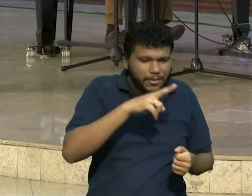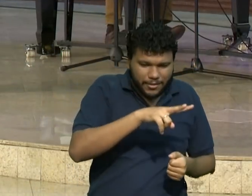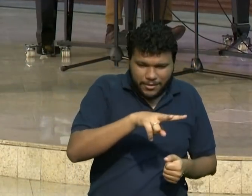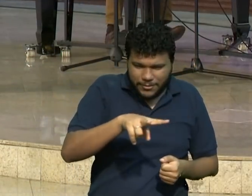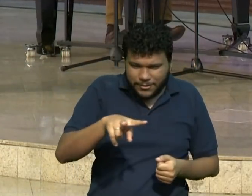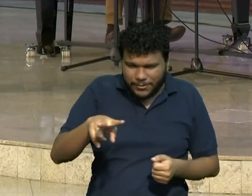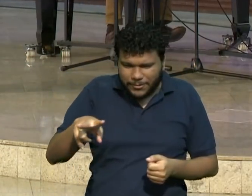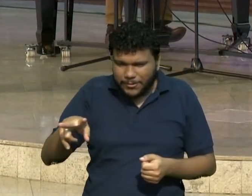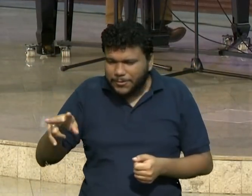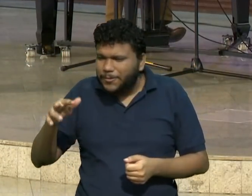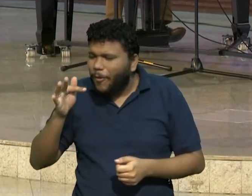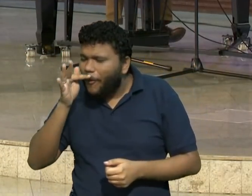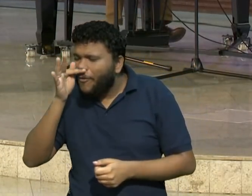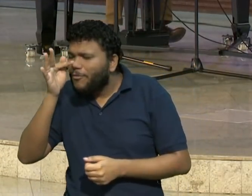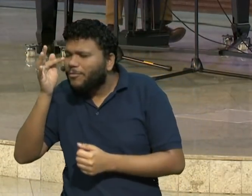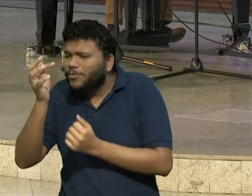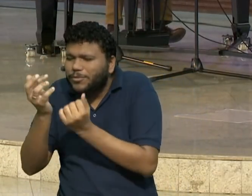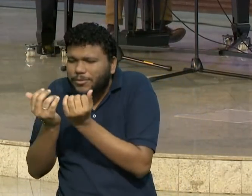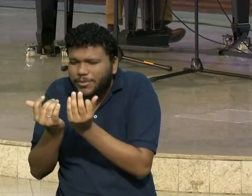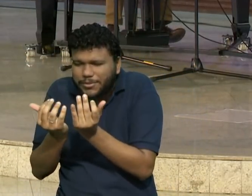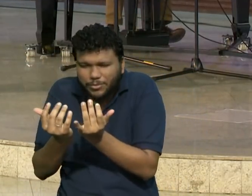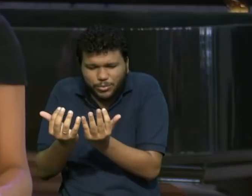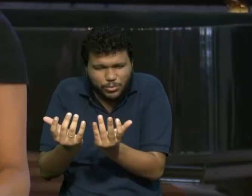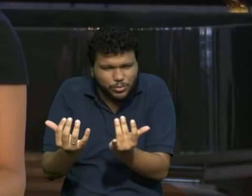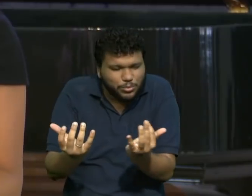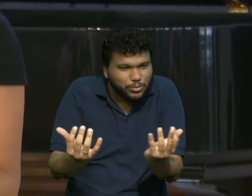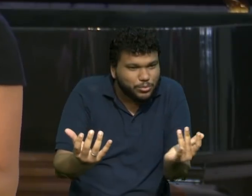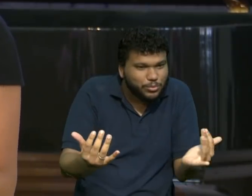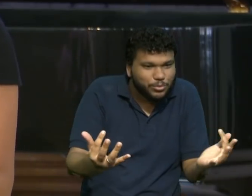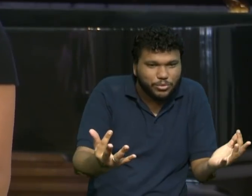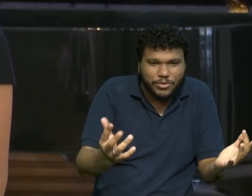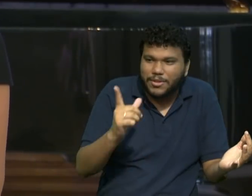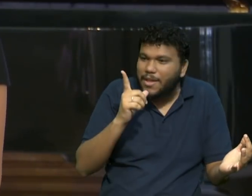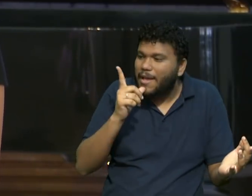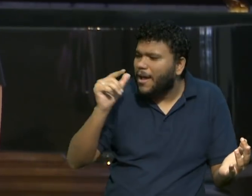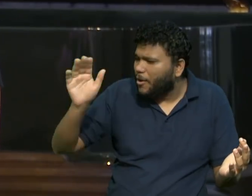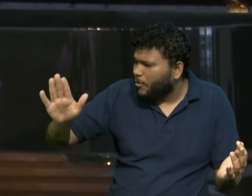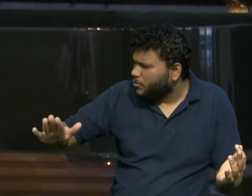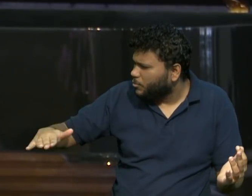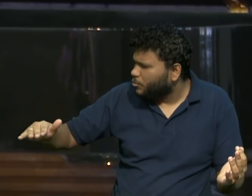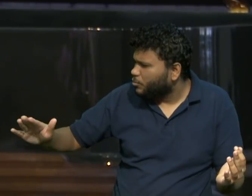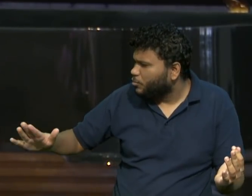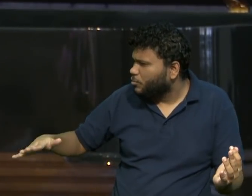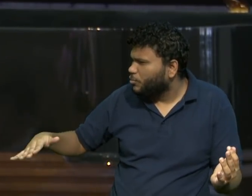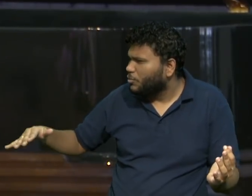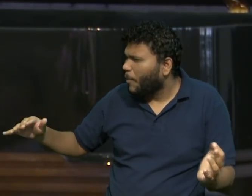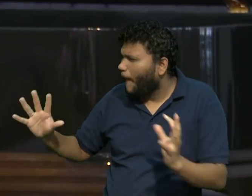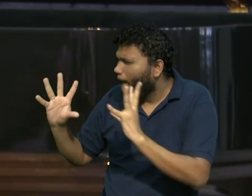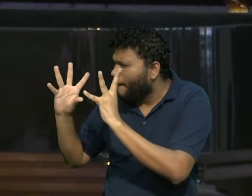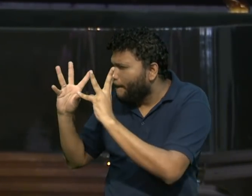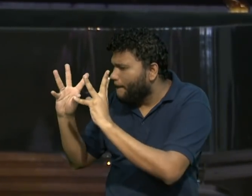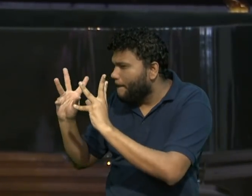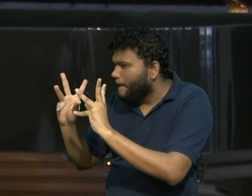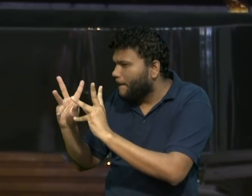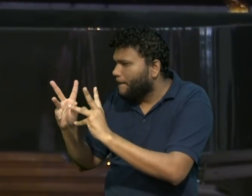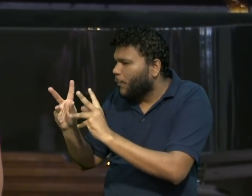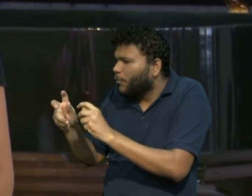Belo Jardim logo de cristal